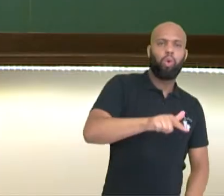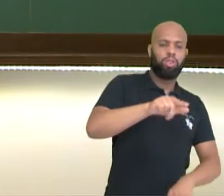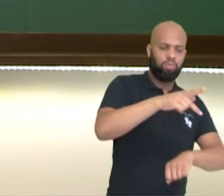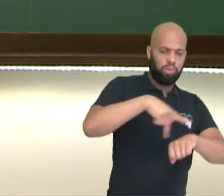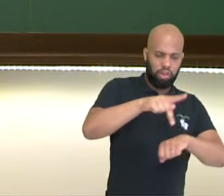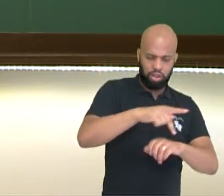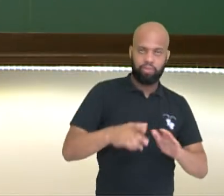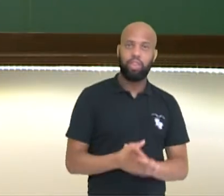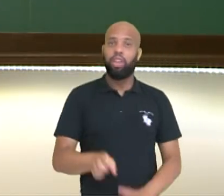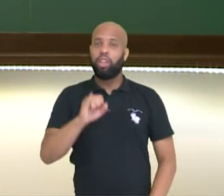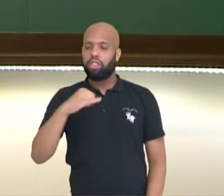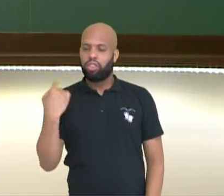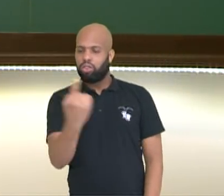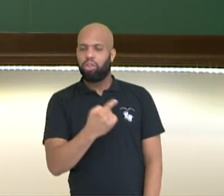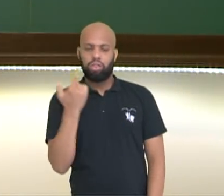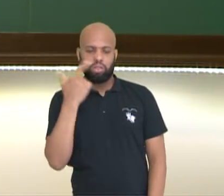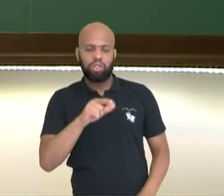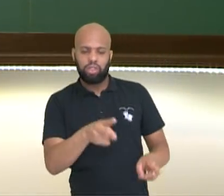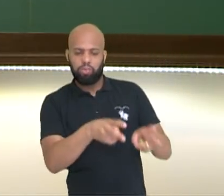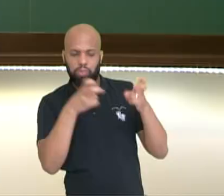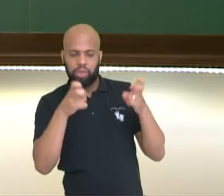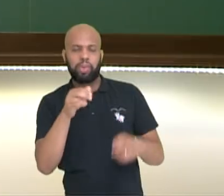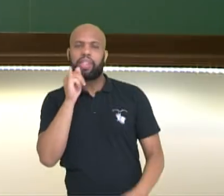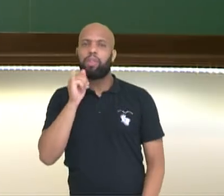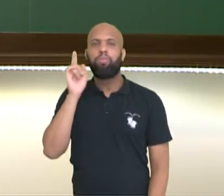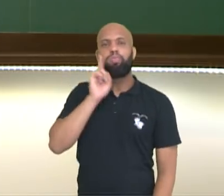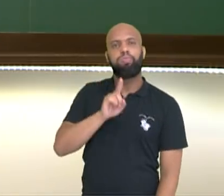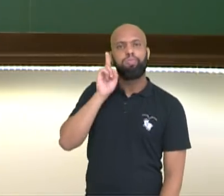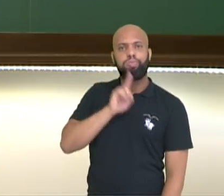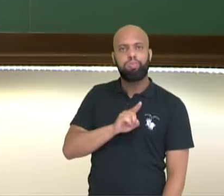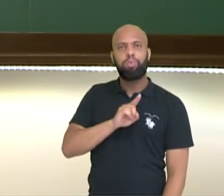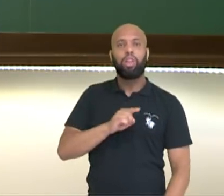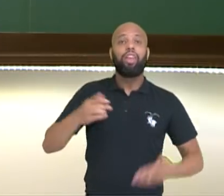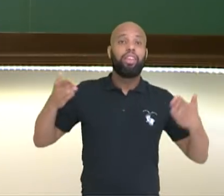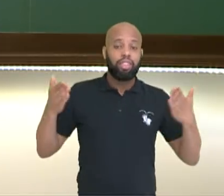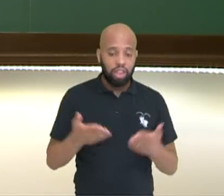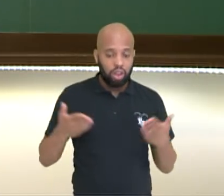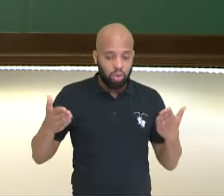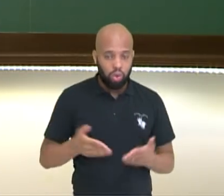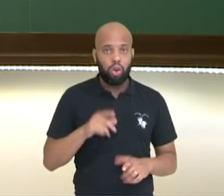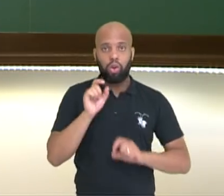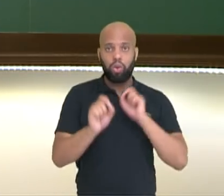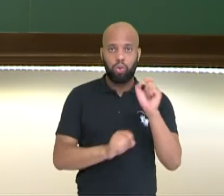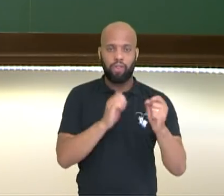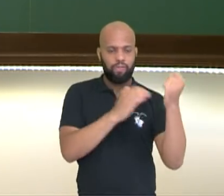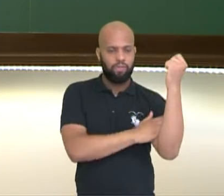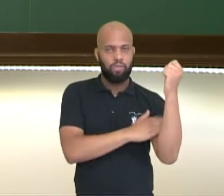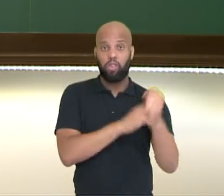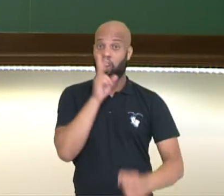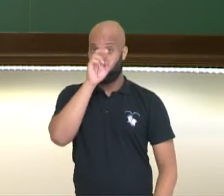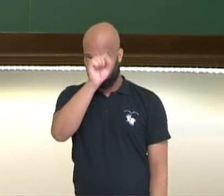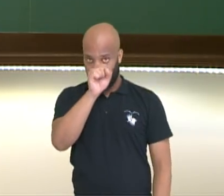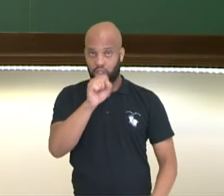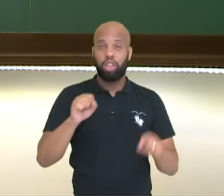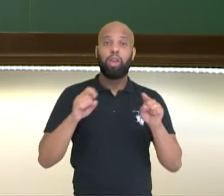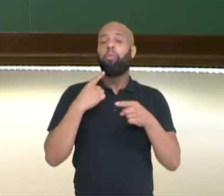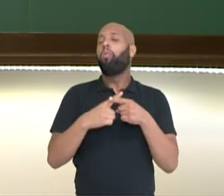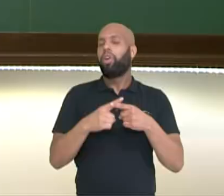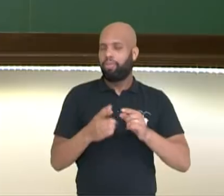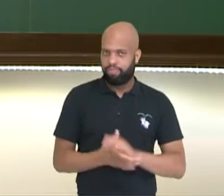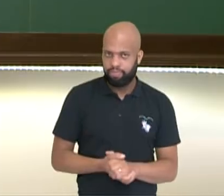gente perceber e observar, os Estados Unidos da América atualmente são uma potência econômica, pois